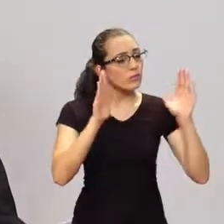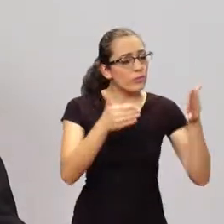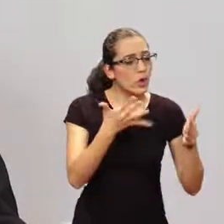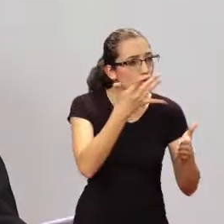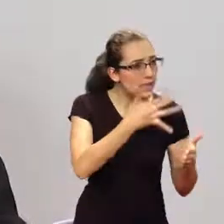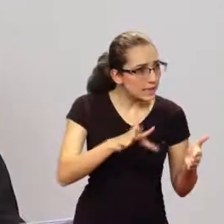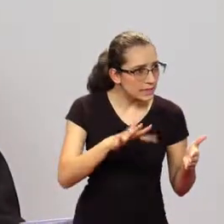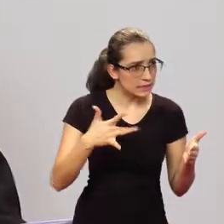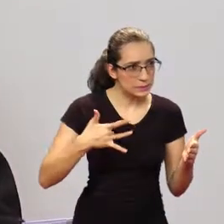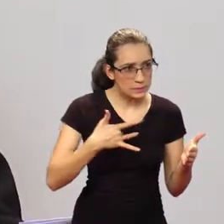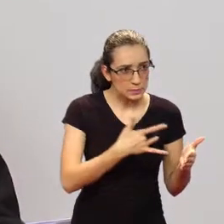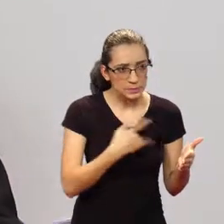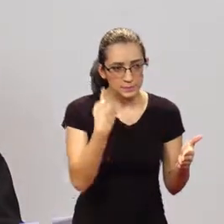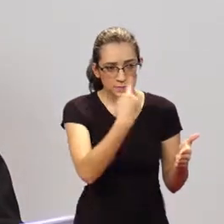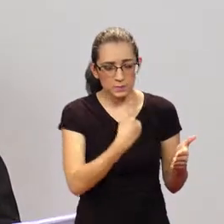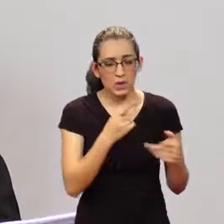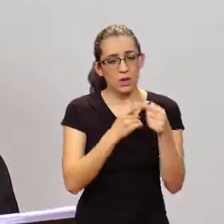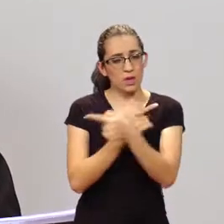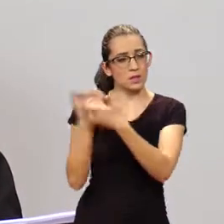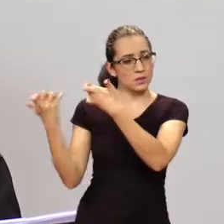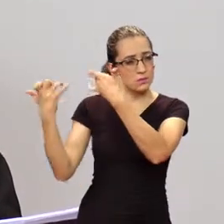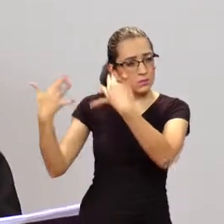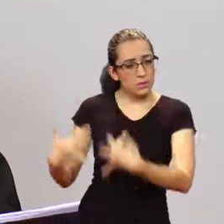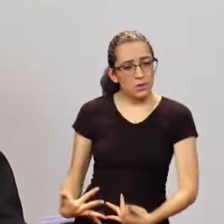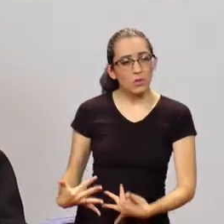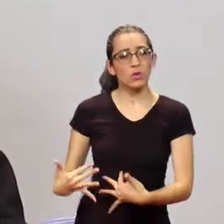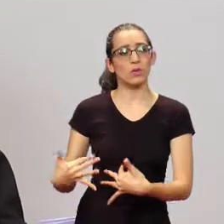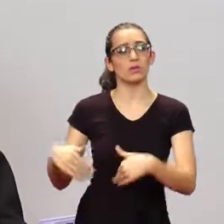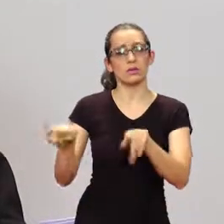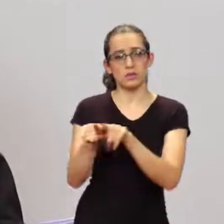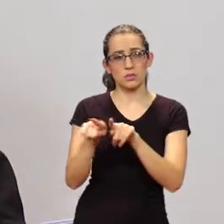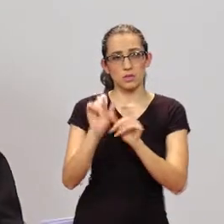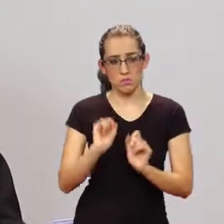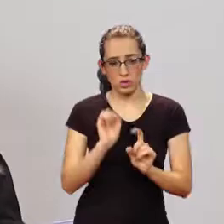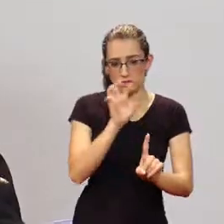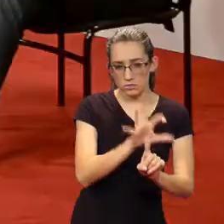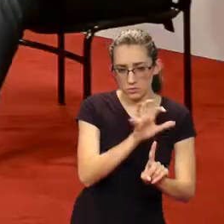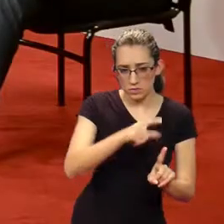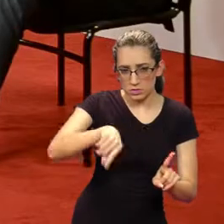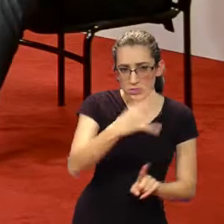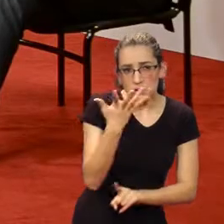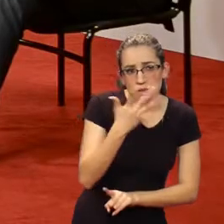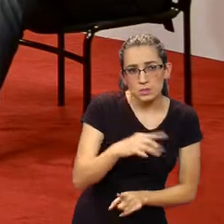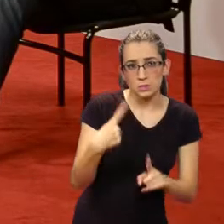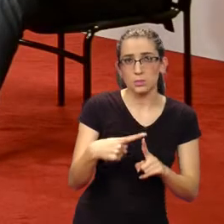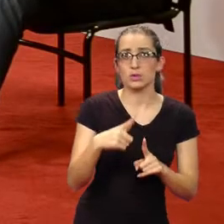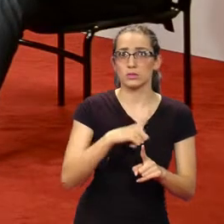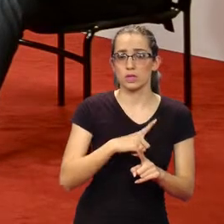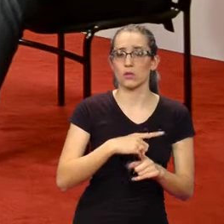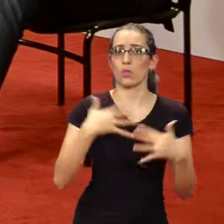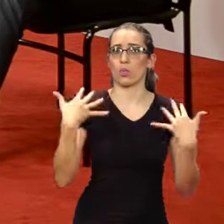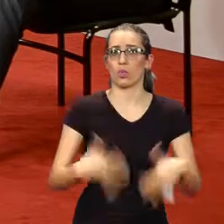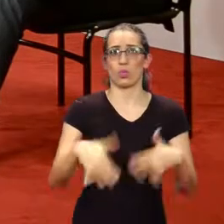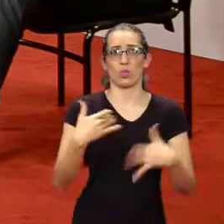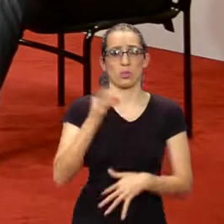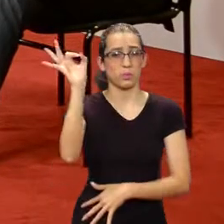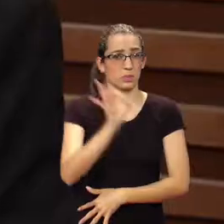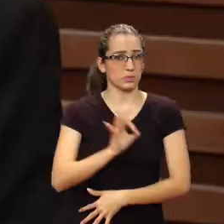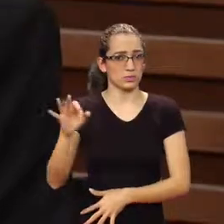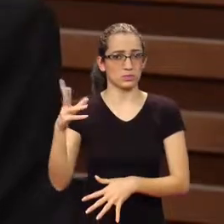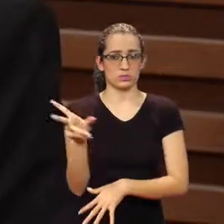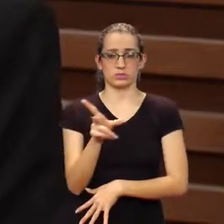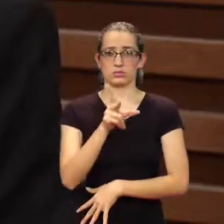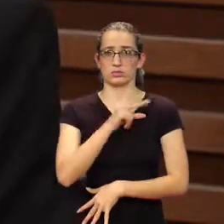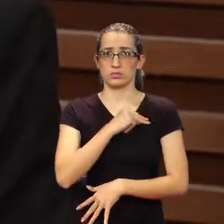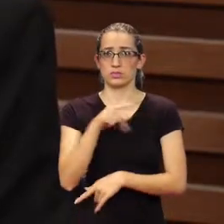bucal infantil. Isso que o professor Guilherme comenta, isso obviamente também afeta as crianças, porque nós temos um percentual considerável